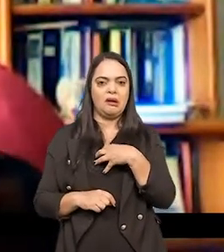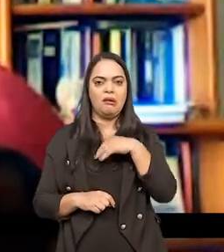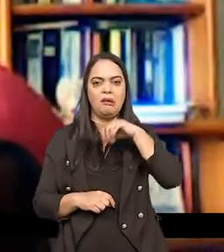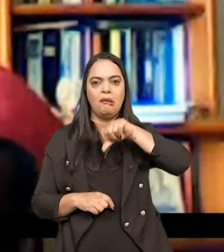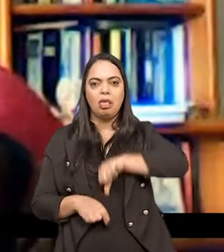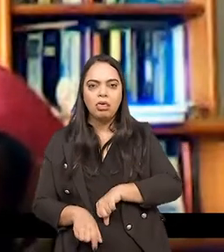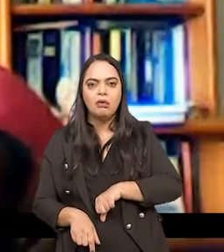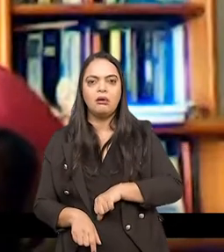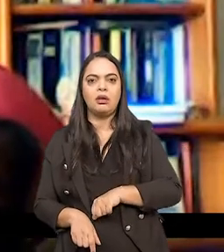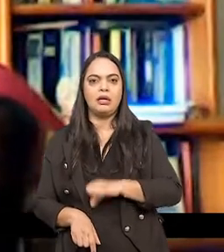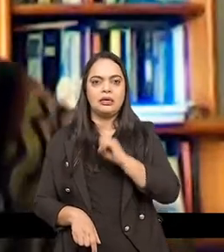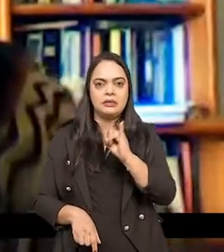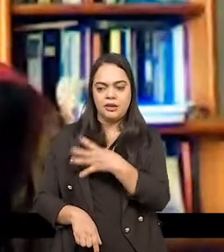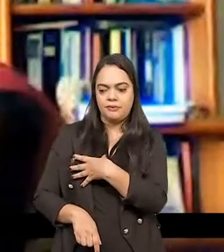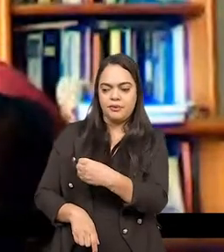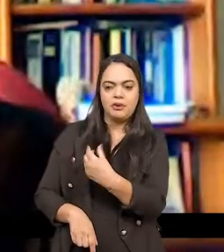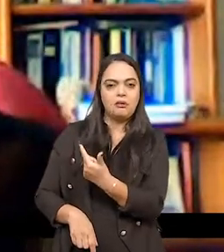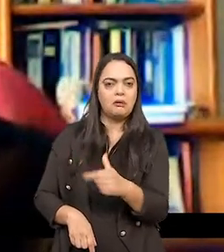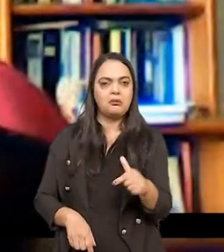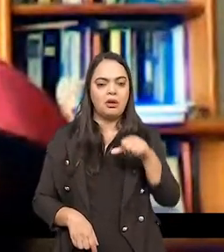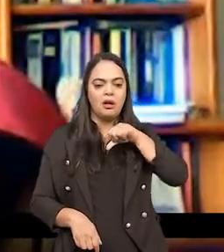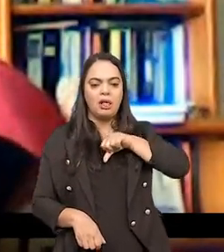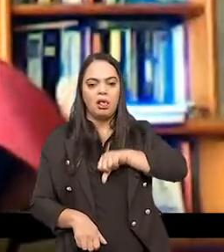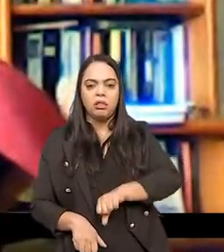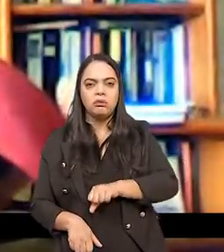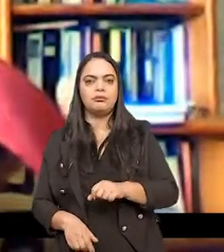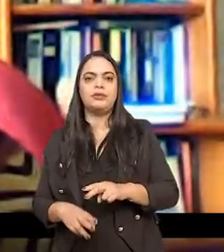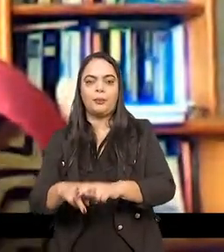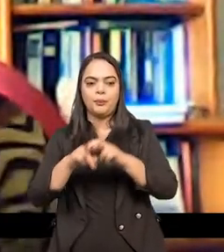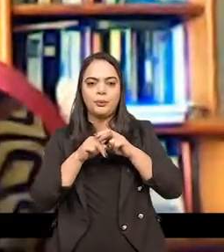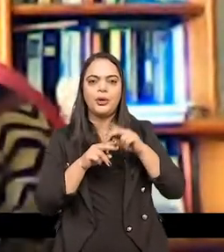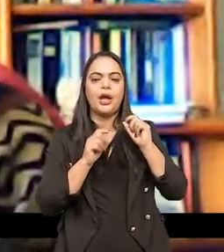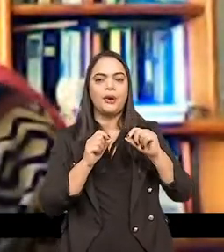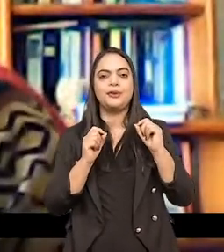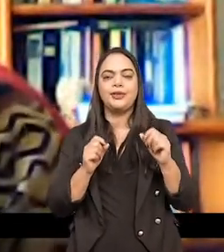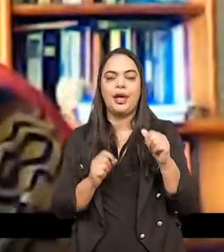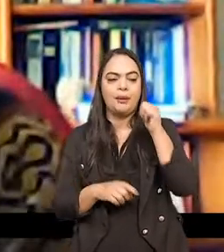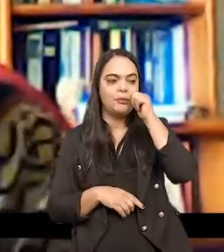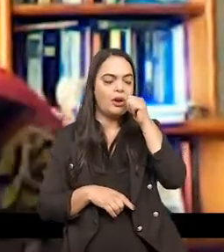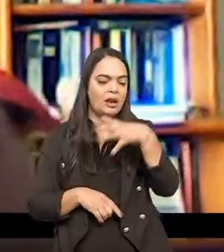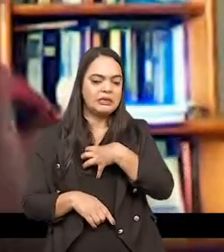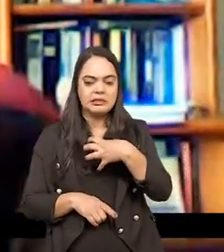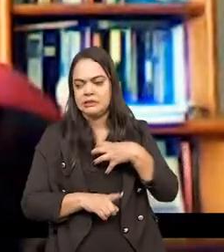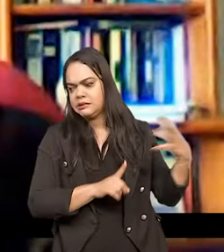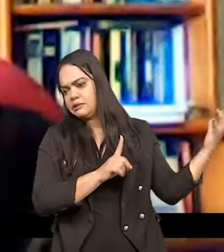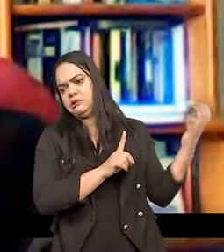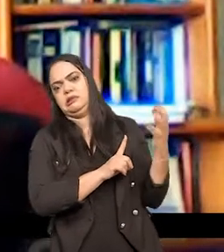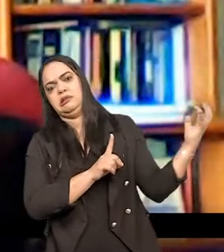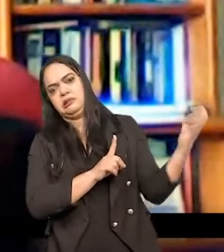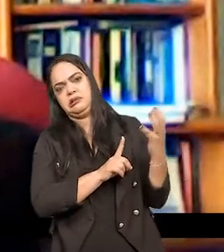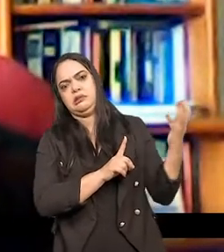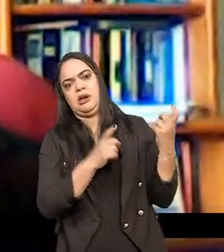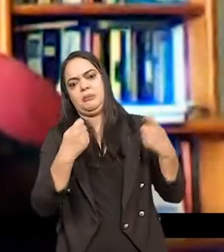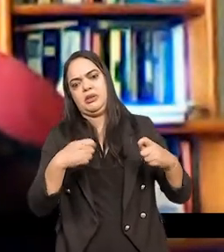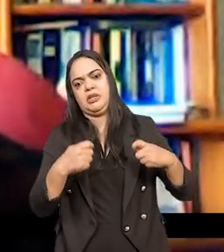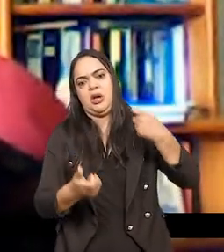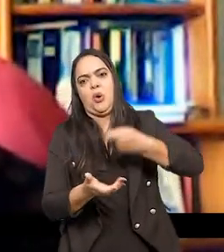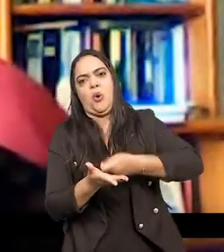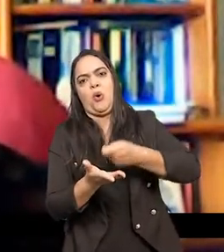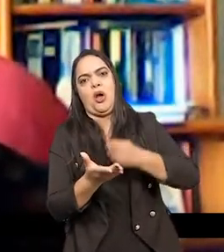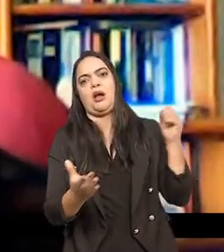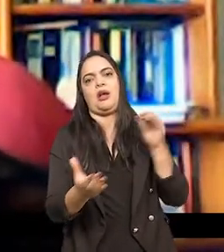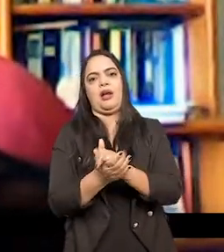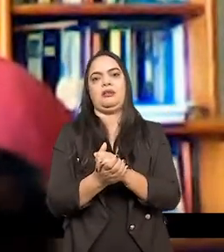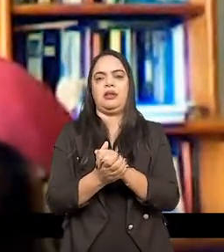Então elas, por essa pressão social, dos lugares sociais destinados à mulher historicamente, ela